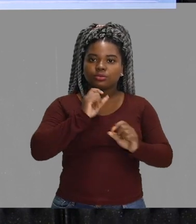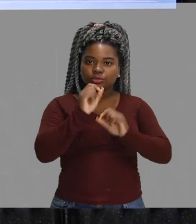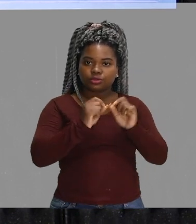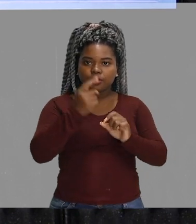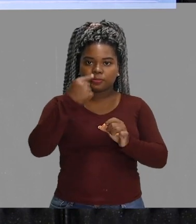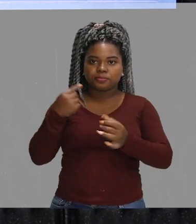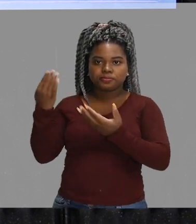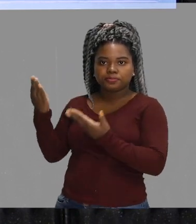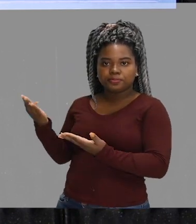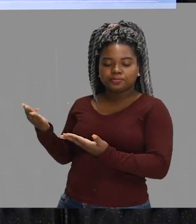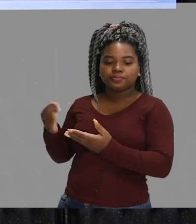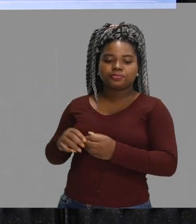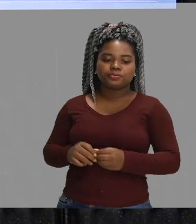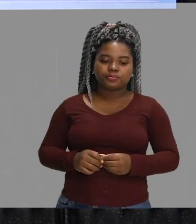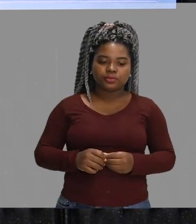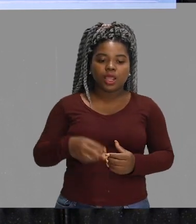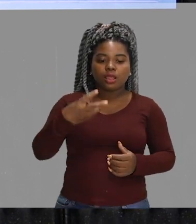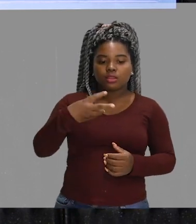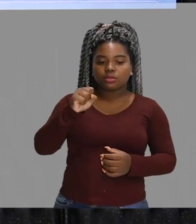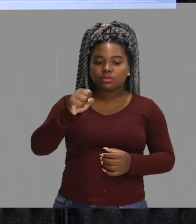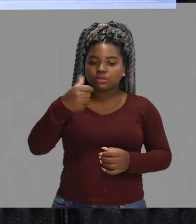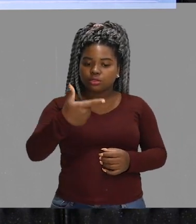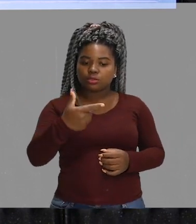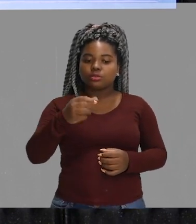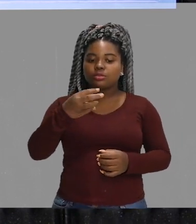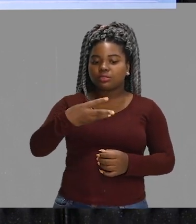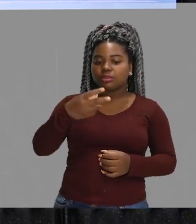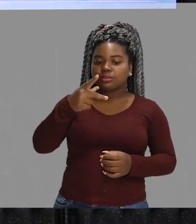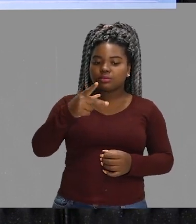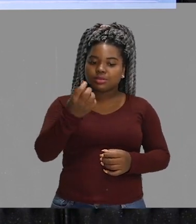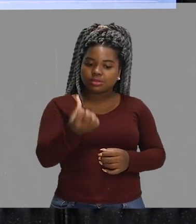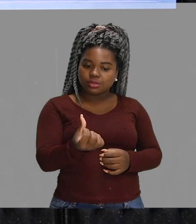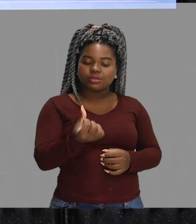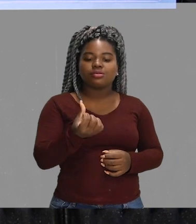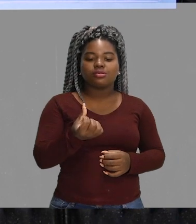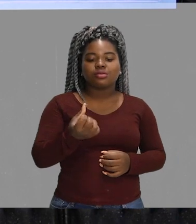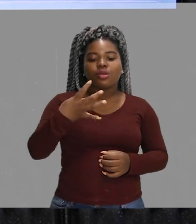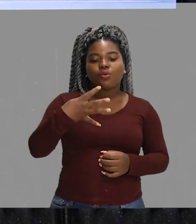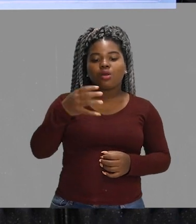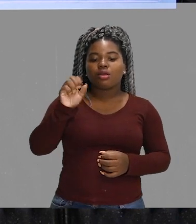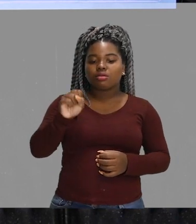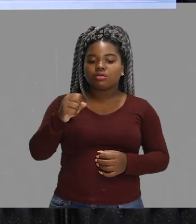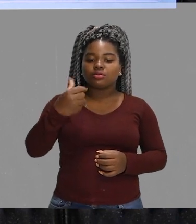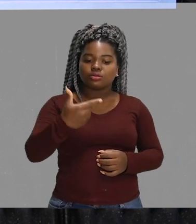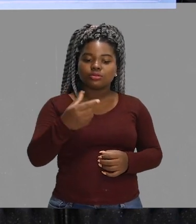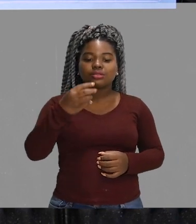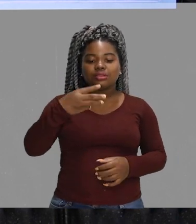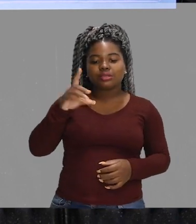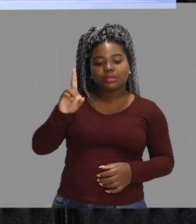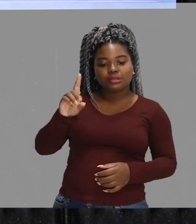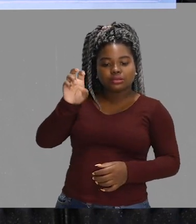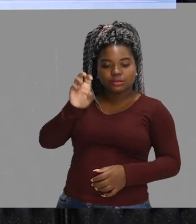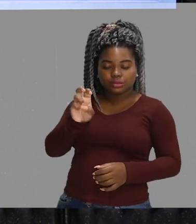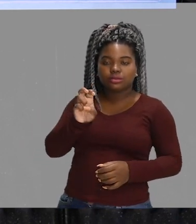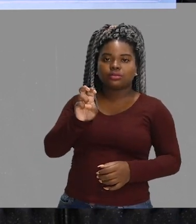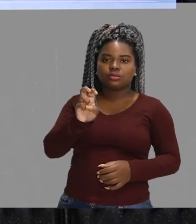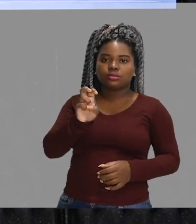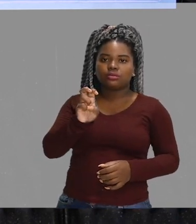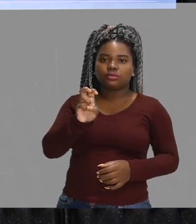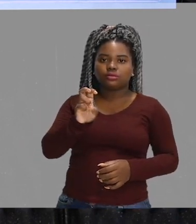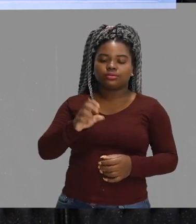elétrons. Então, aqui, ó, eu preenchi o 2s2, que vem na sequência. Nível 2,